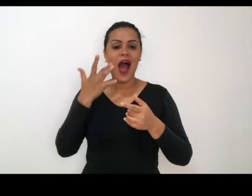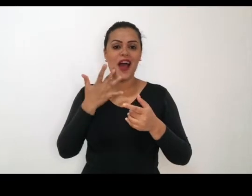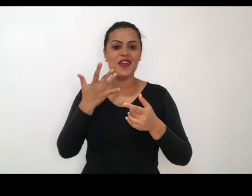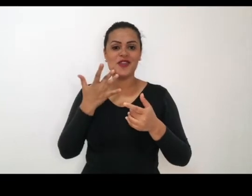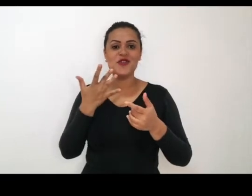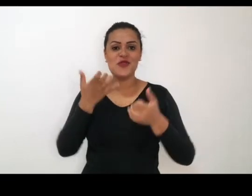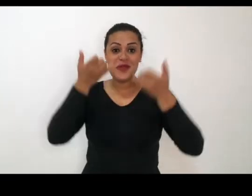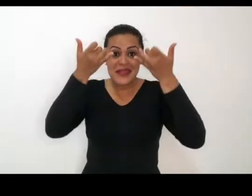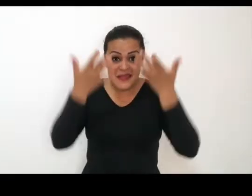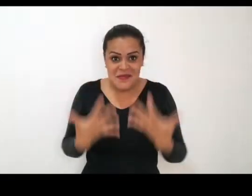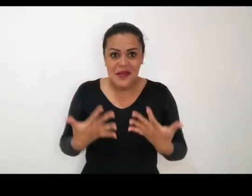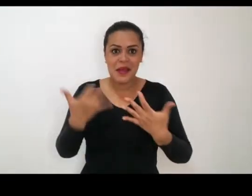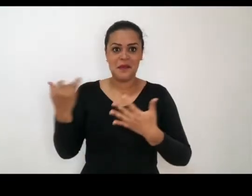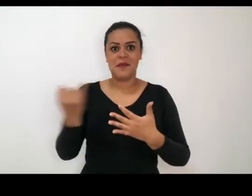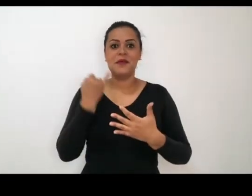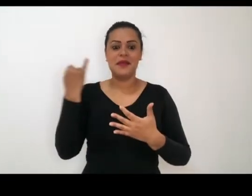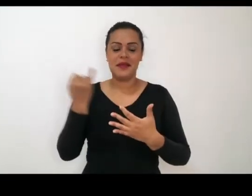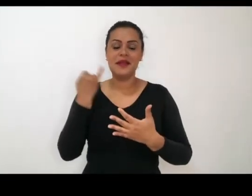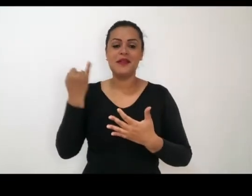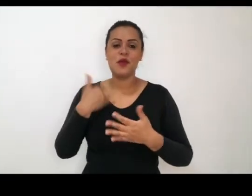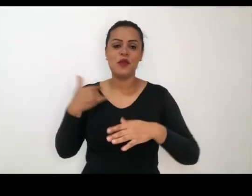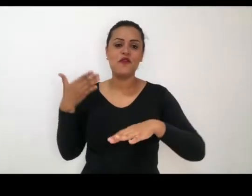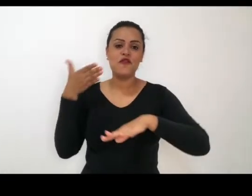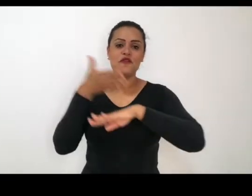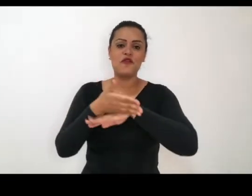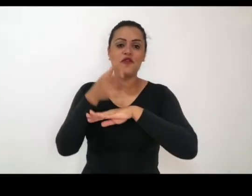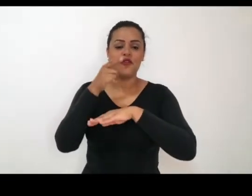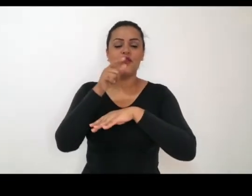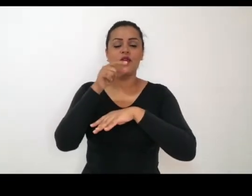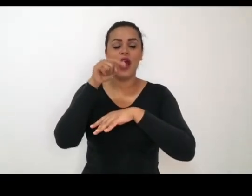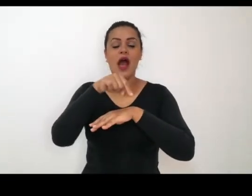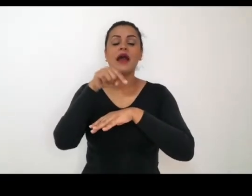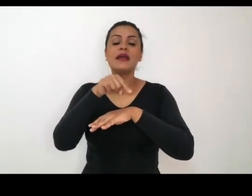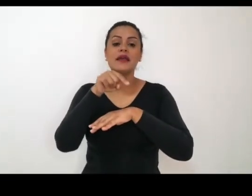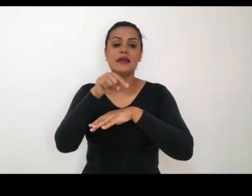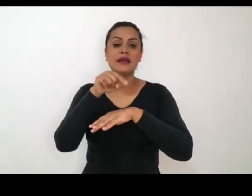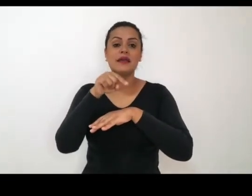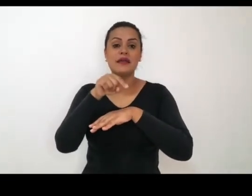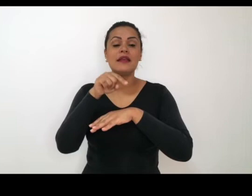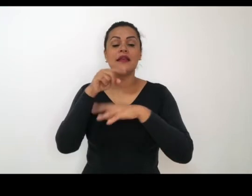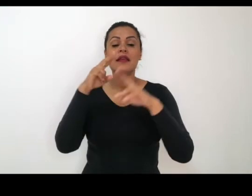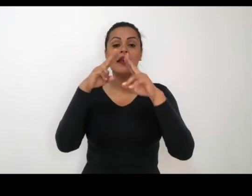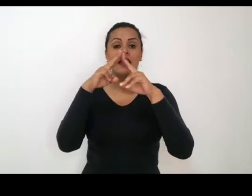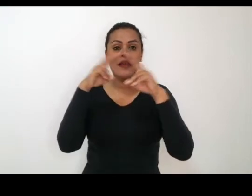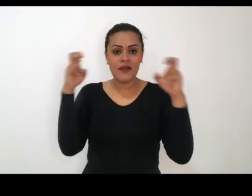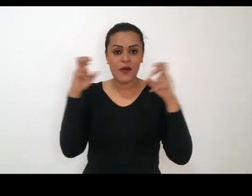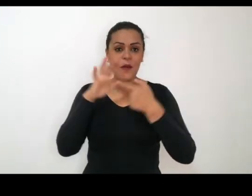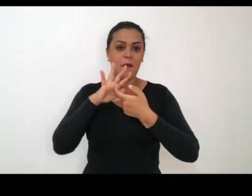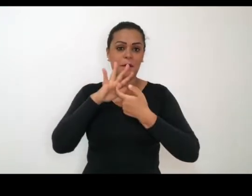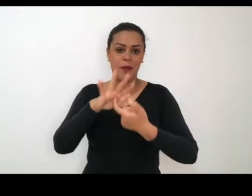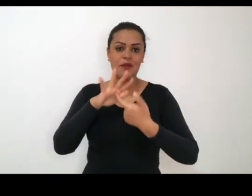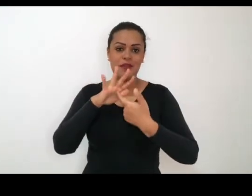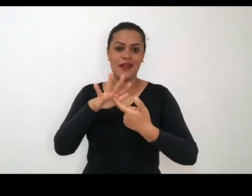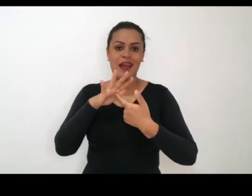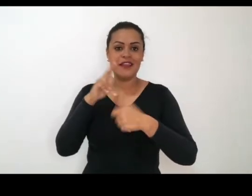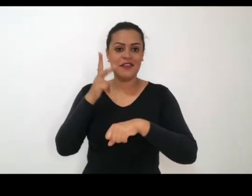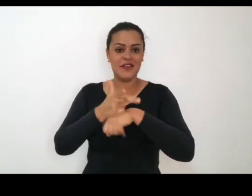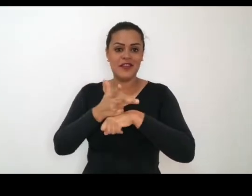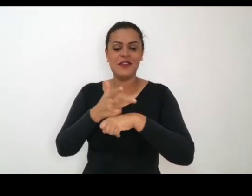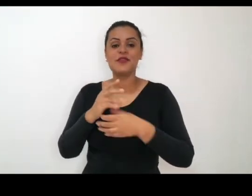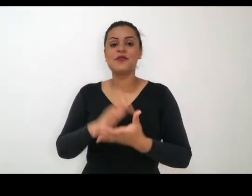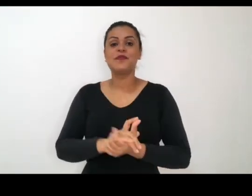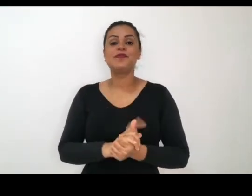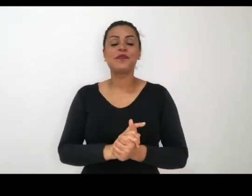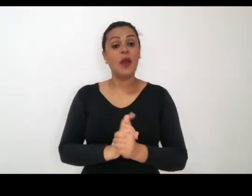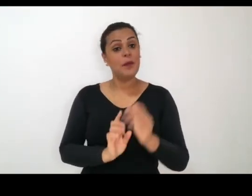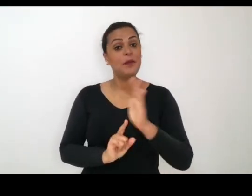aí em Florianópolis mostrar esses vídeos. Como é que você vê um pouco desse